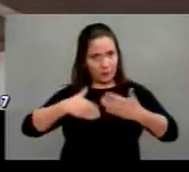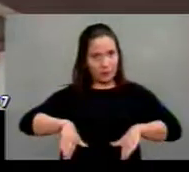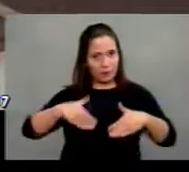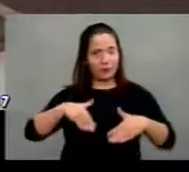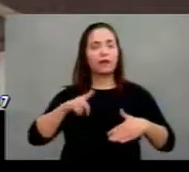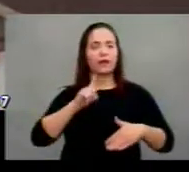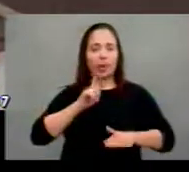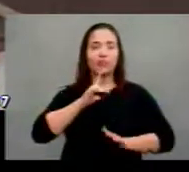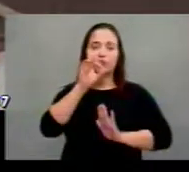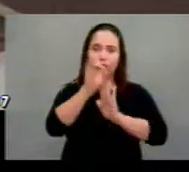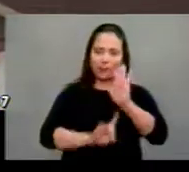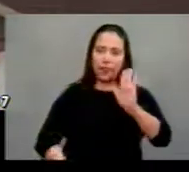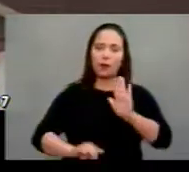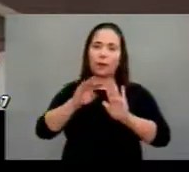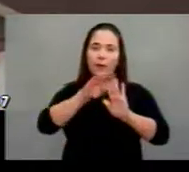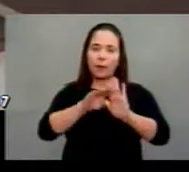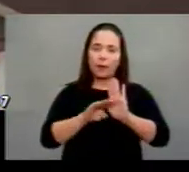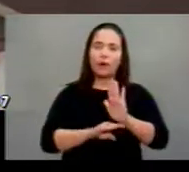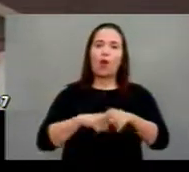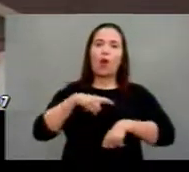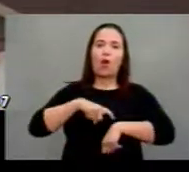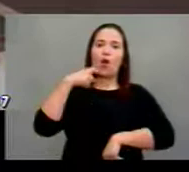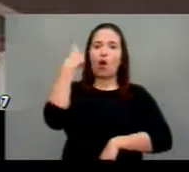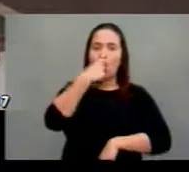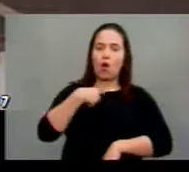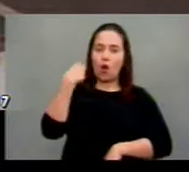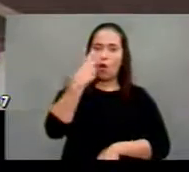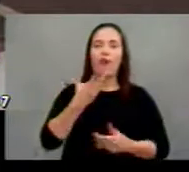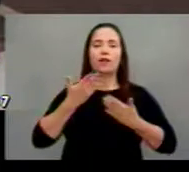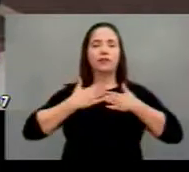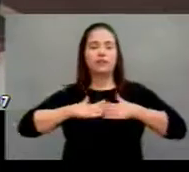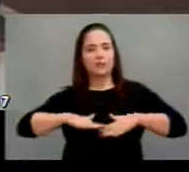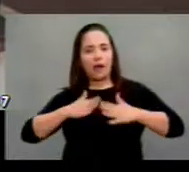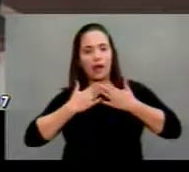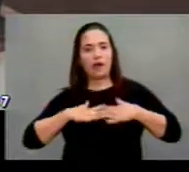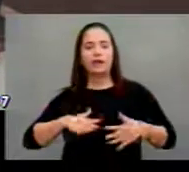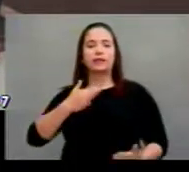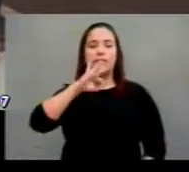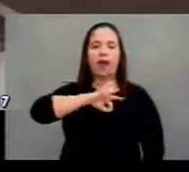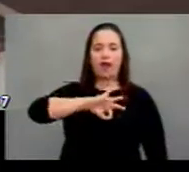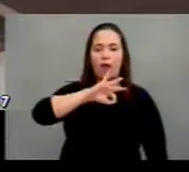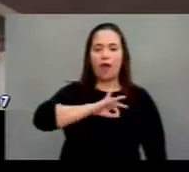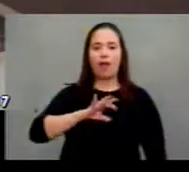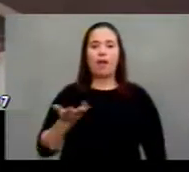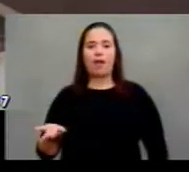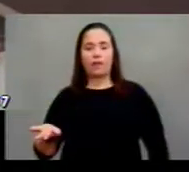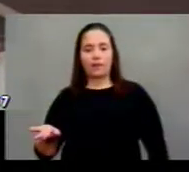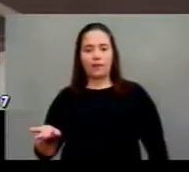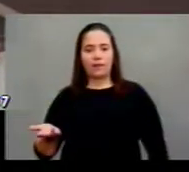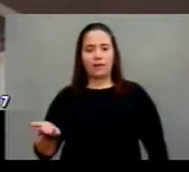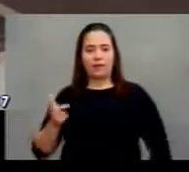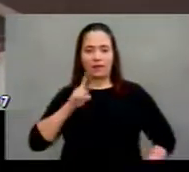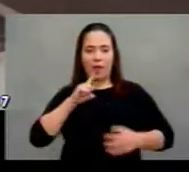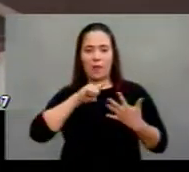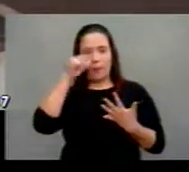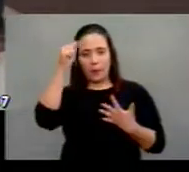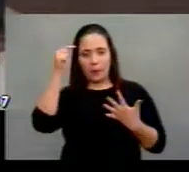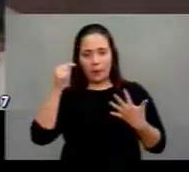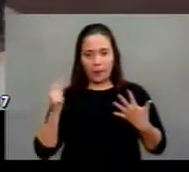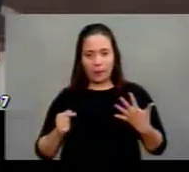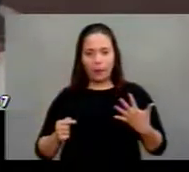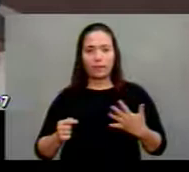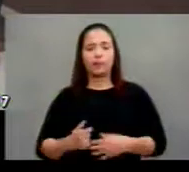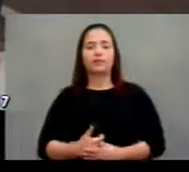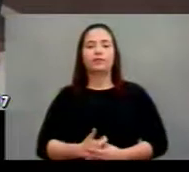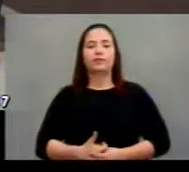que nós temos. A carga horária definida, o repouso semanal, a remuneração mínima, e a